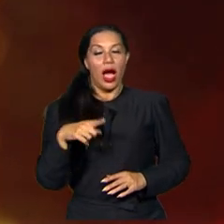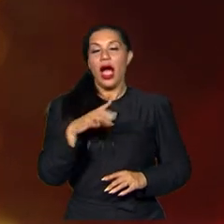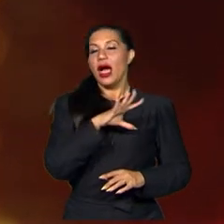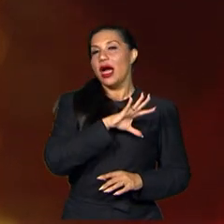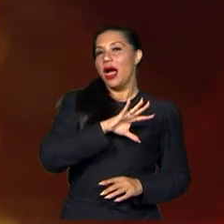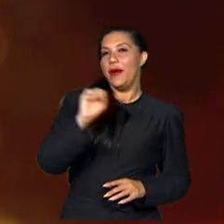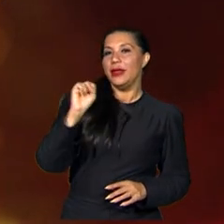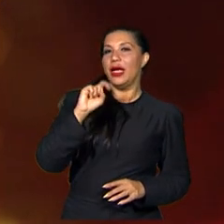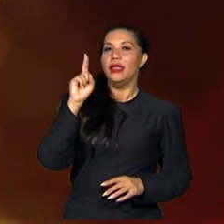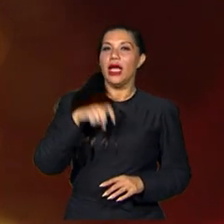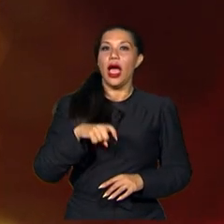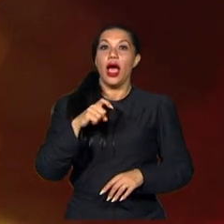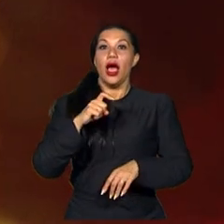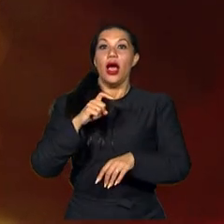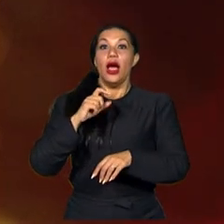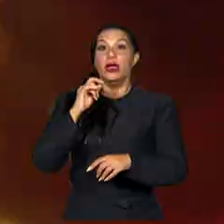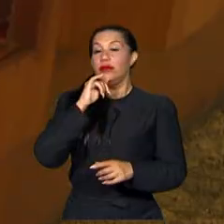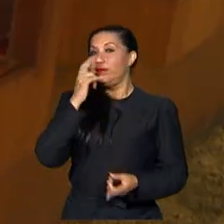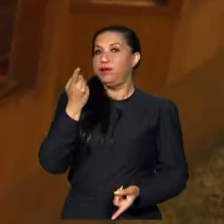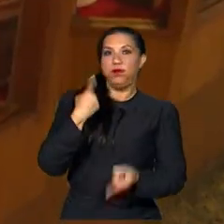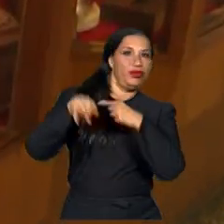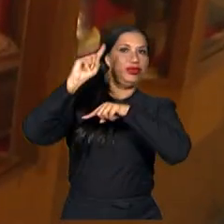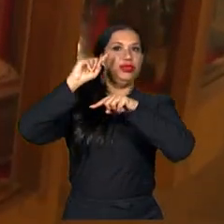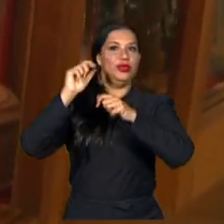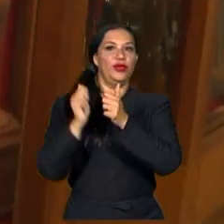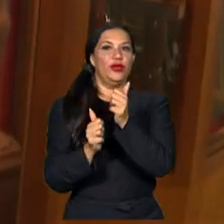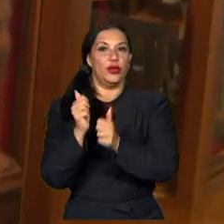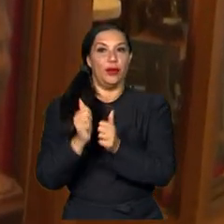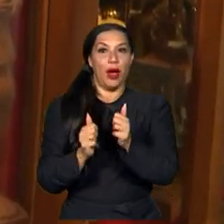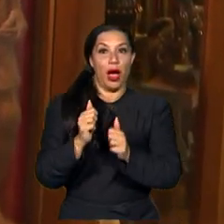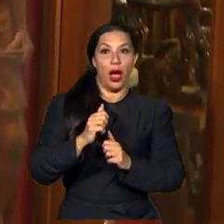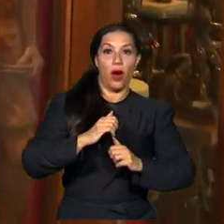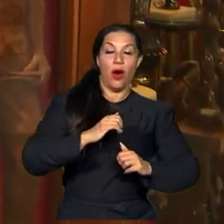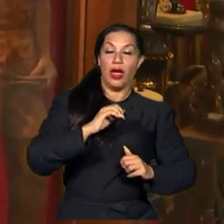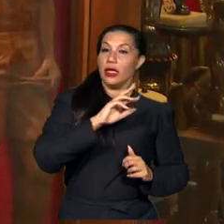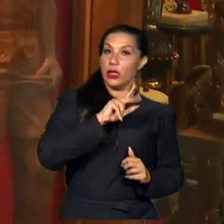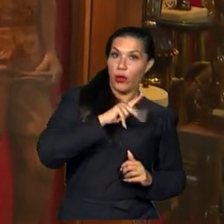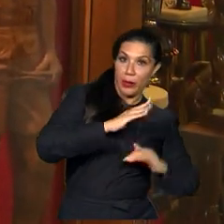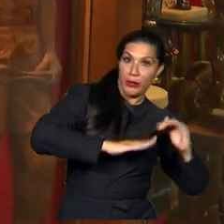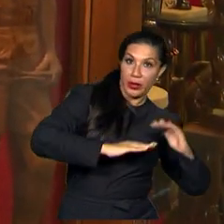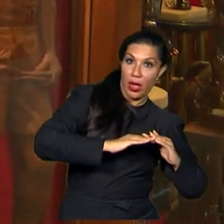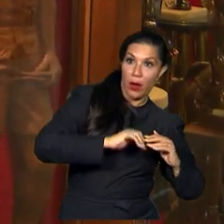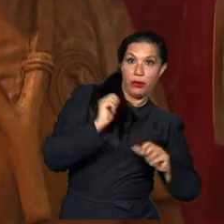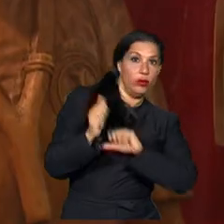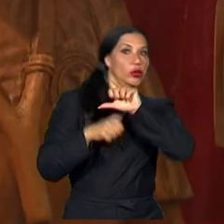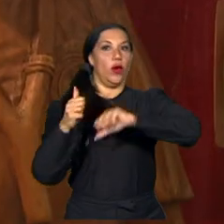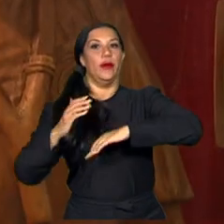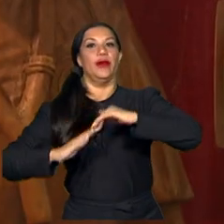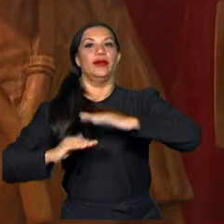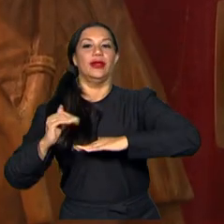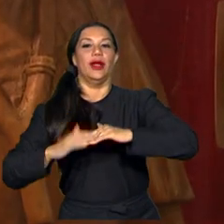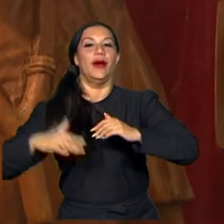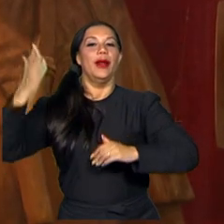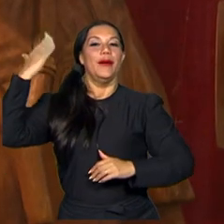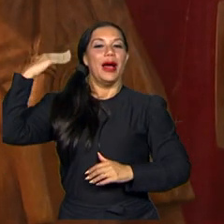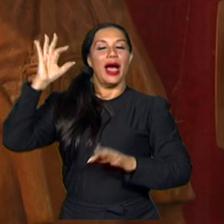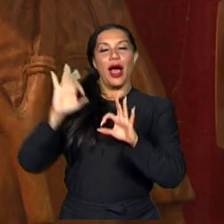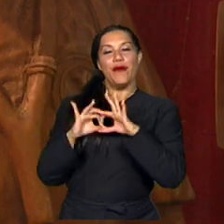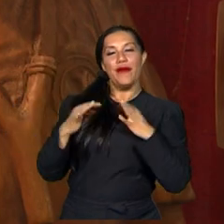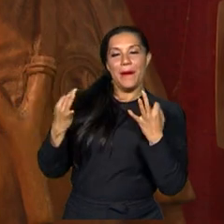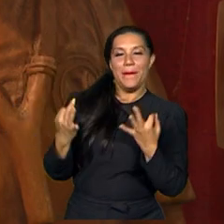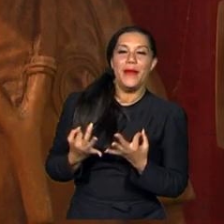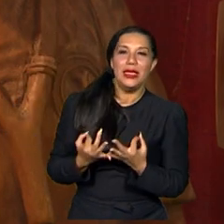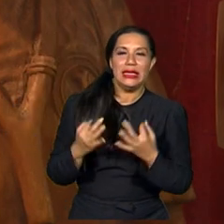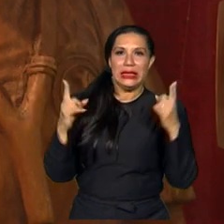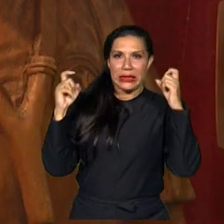conquistado bem no momento da virada do futebol amador para o profissional. Na época, a família Crespi se encontrava